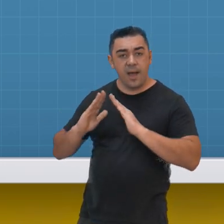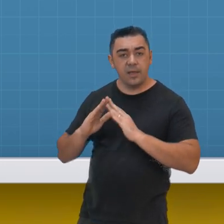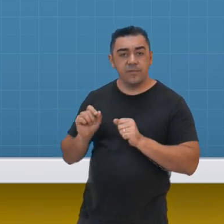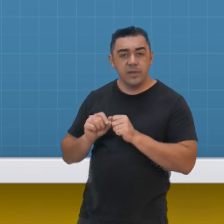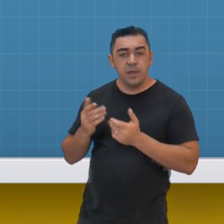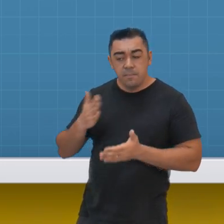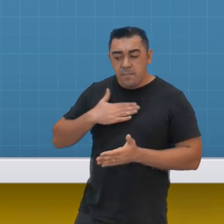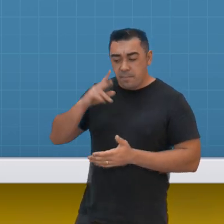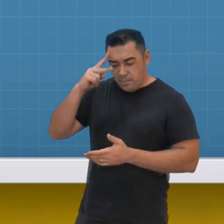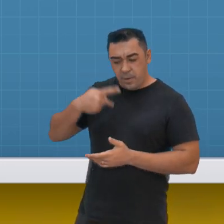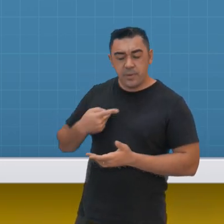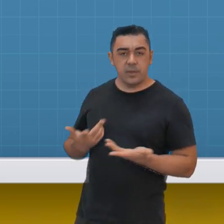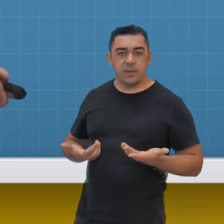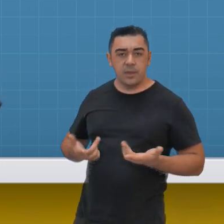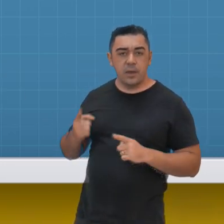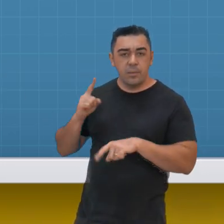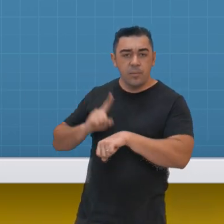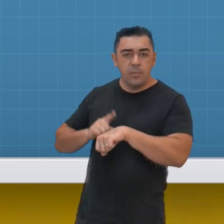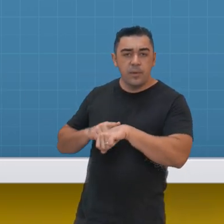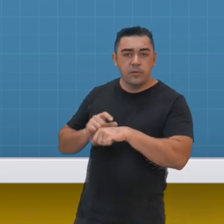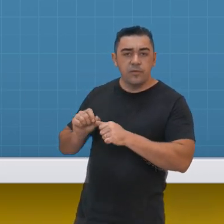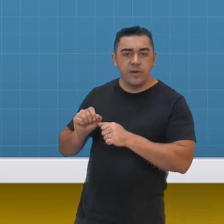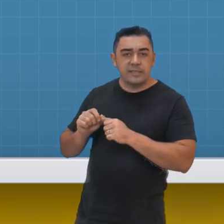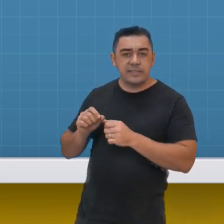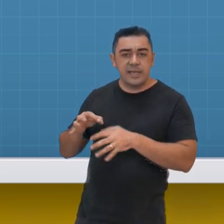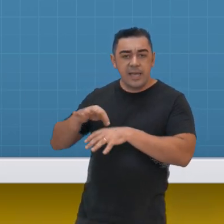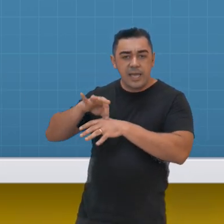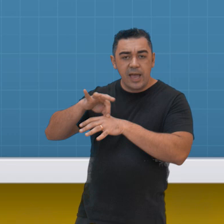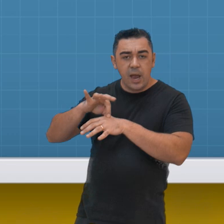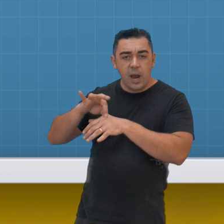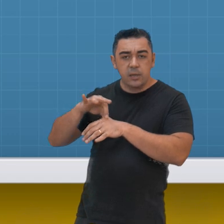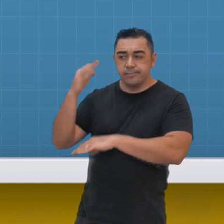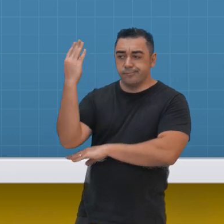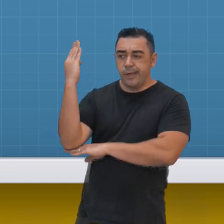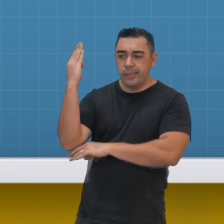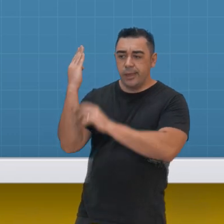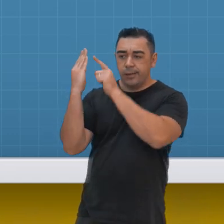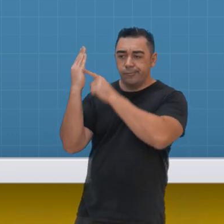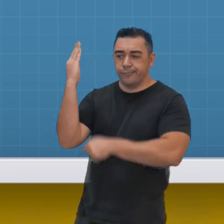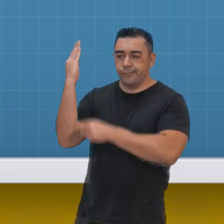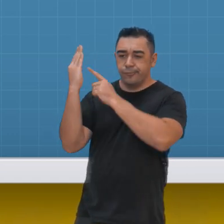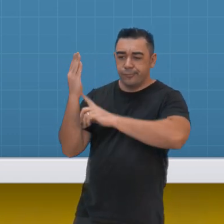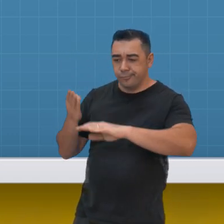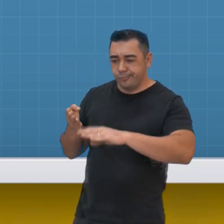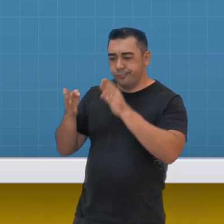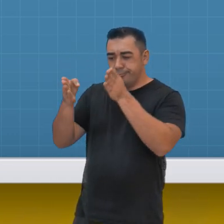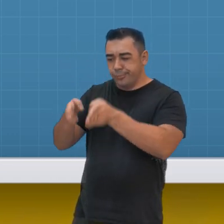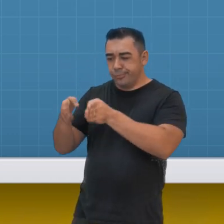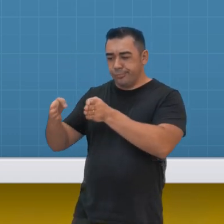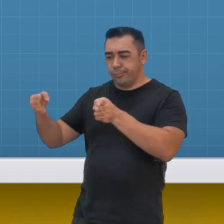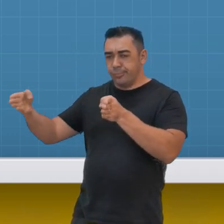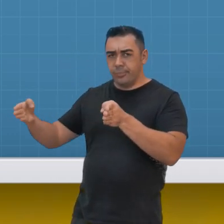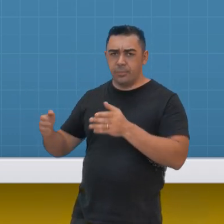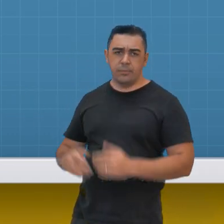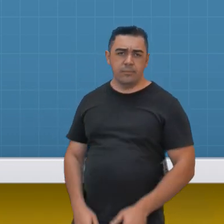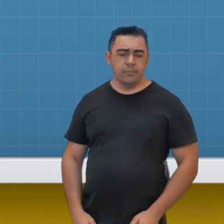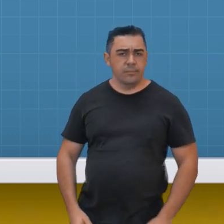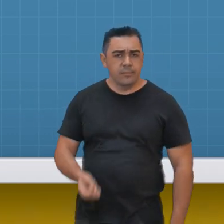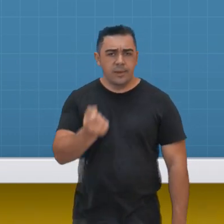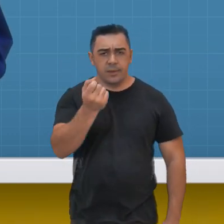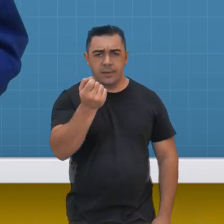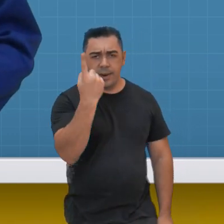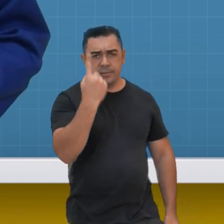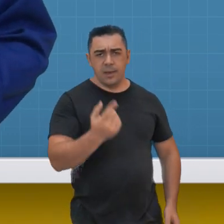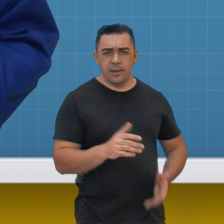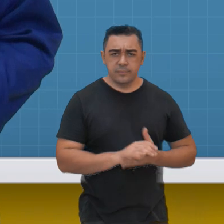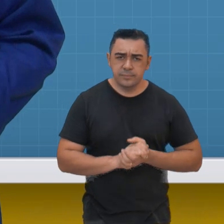fazer um espeto para ele. E na hora de assar lá a carninha dele, ele tem que fazer um espeto de madeira. Credo,